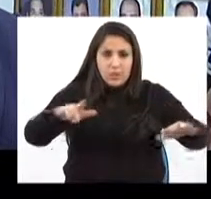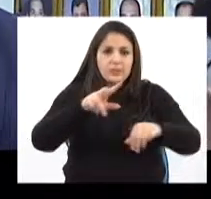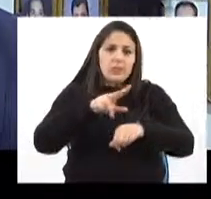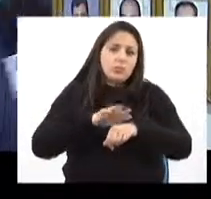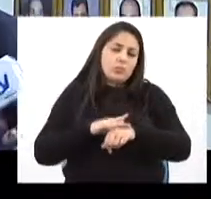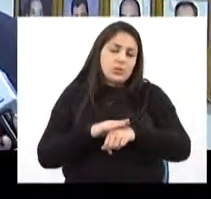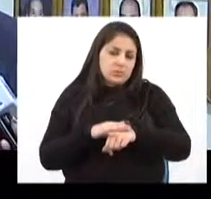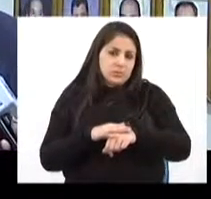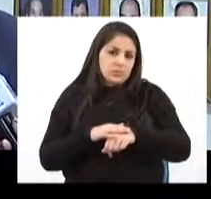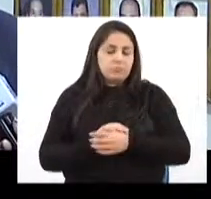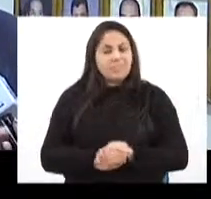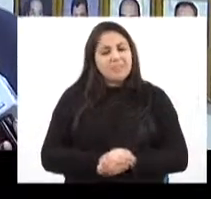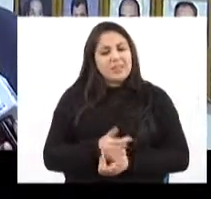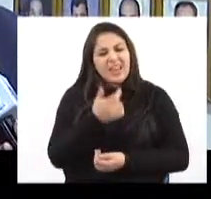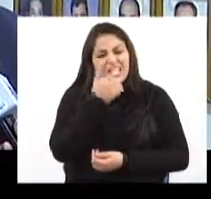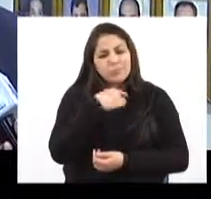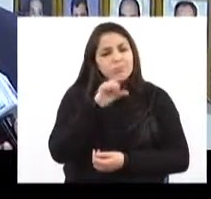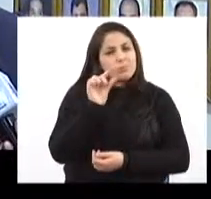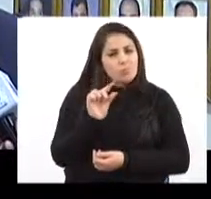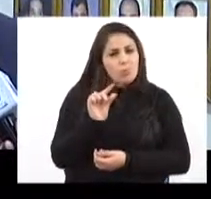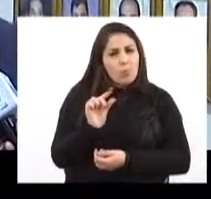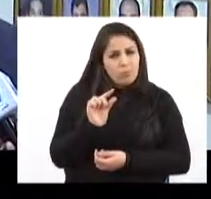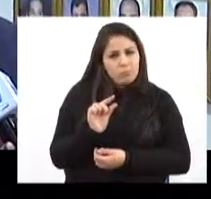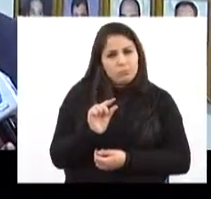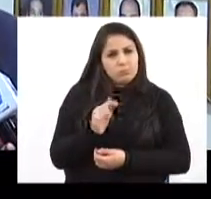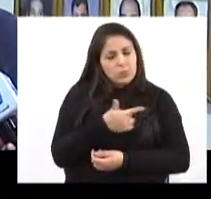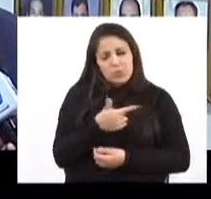no município? Digamos que é mínimo.